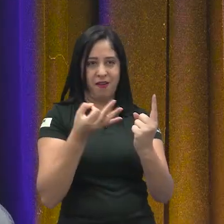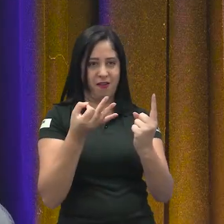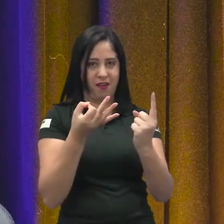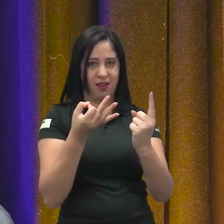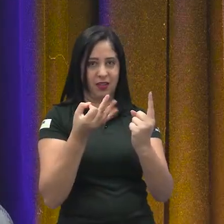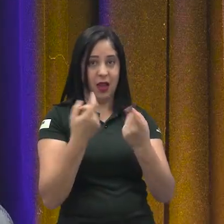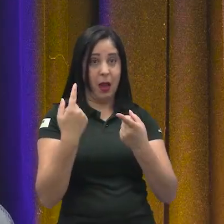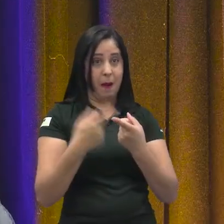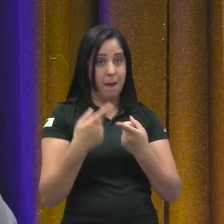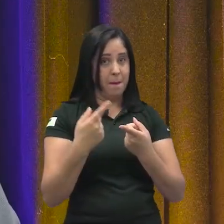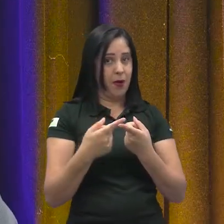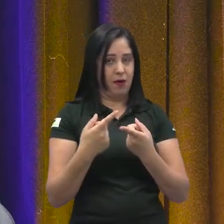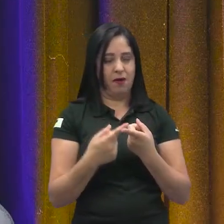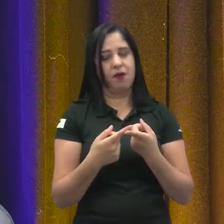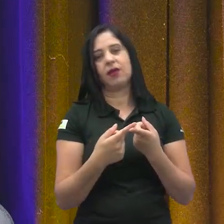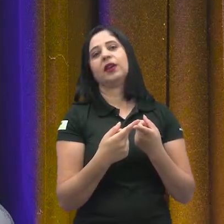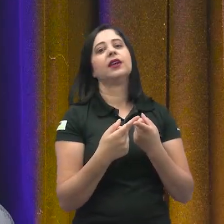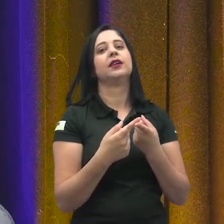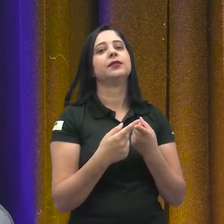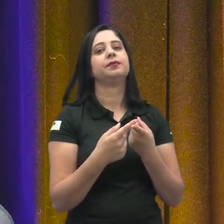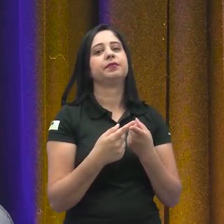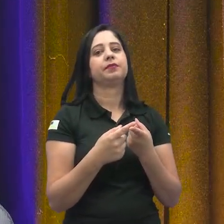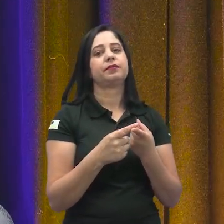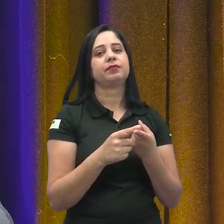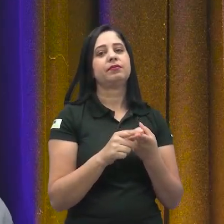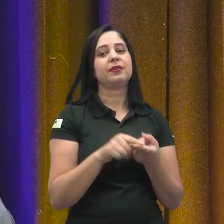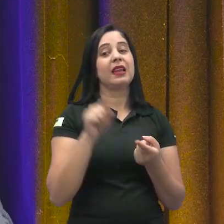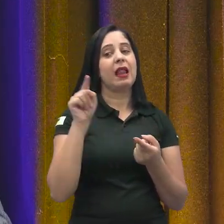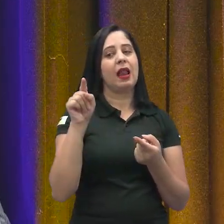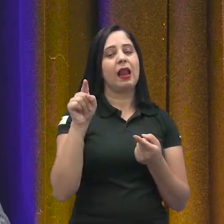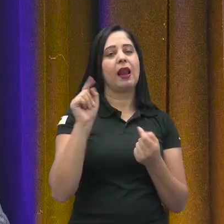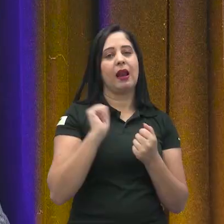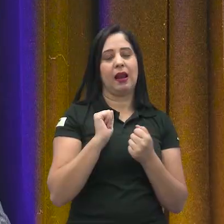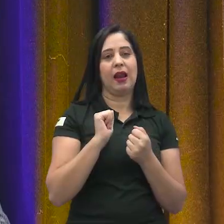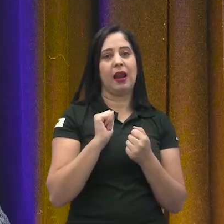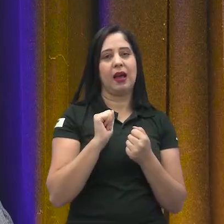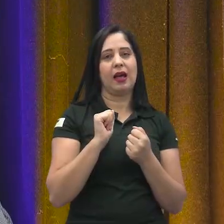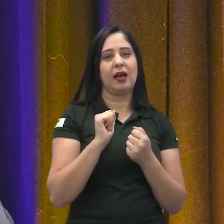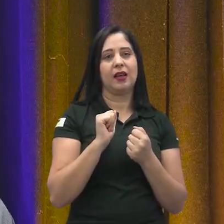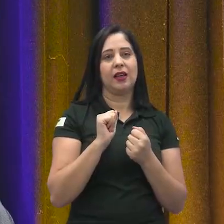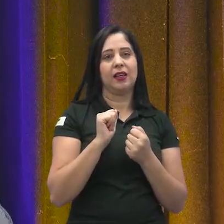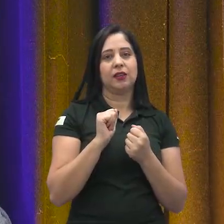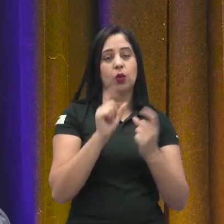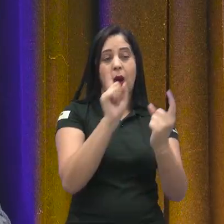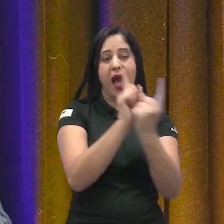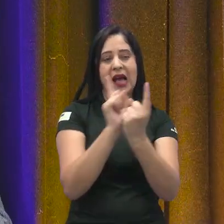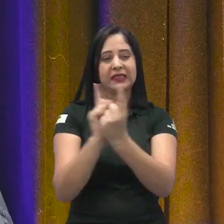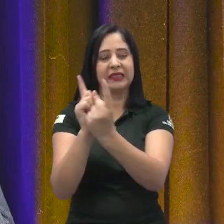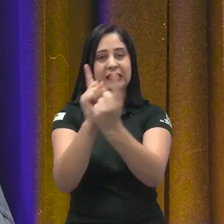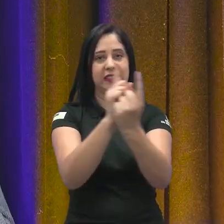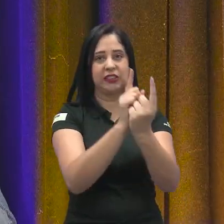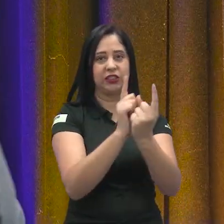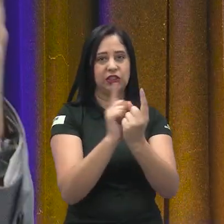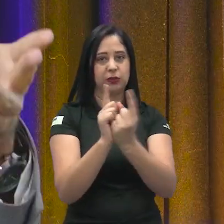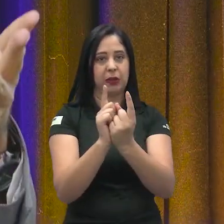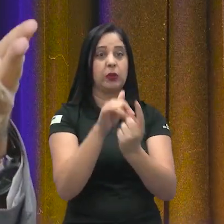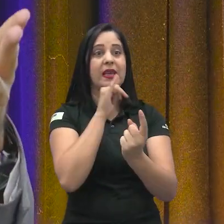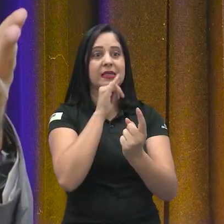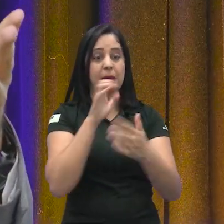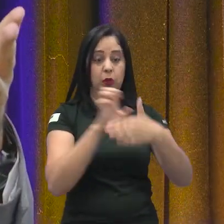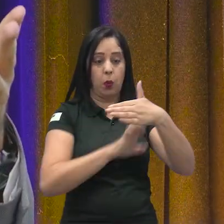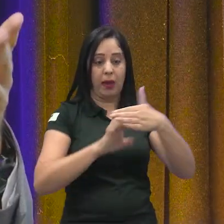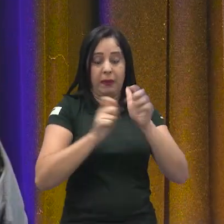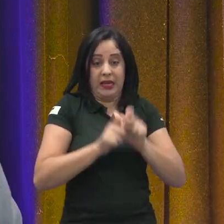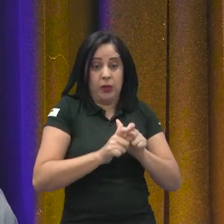saque, é no campo que você pega o ajuste fino do que está acontecendo na sua empresa. Esses empresários, muitos deles muito